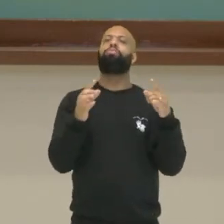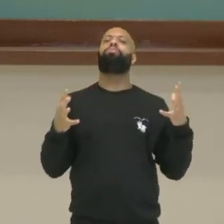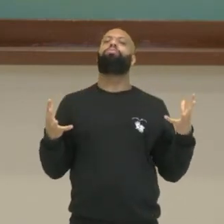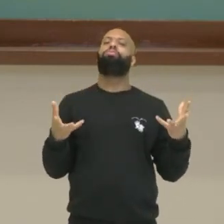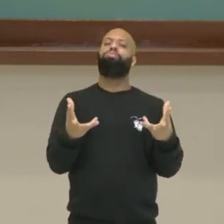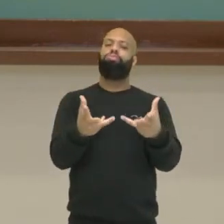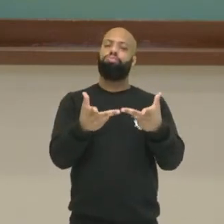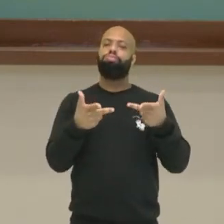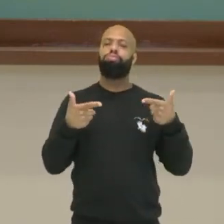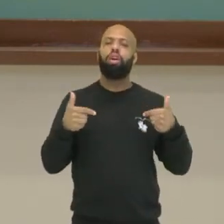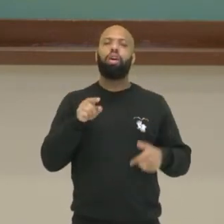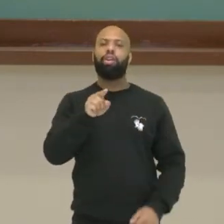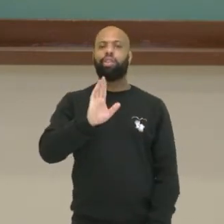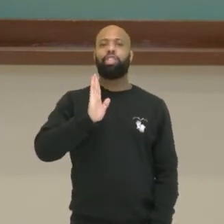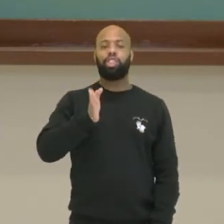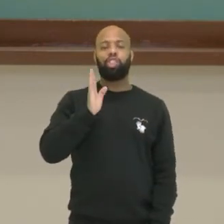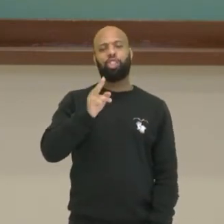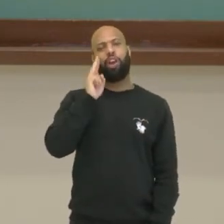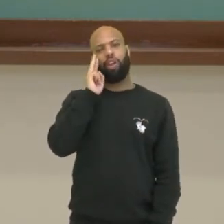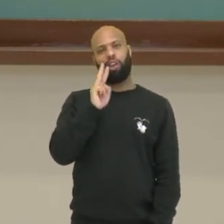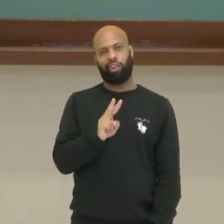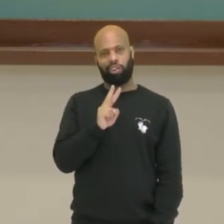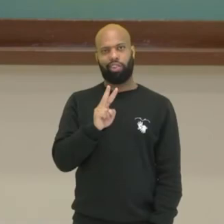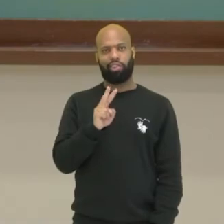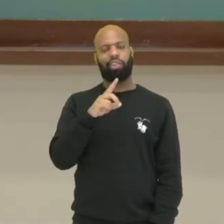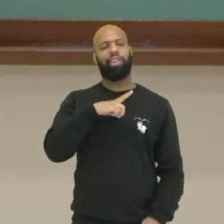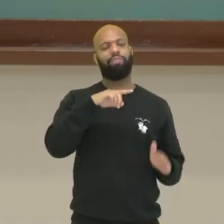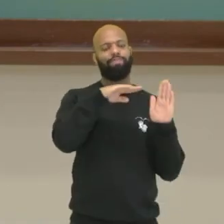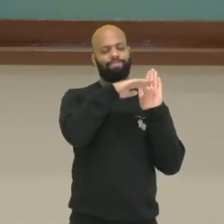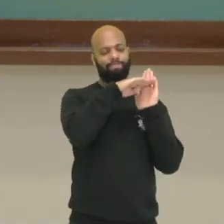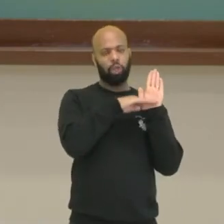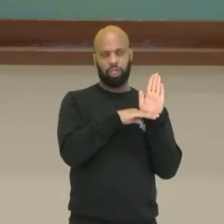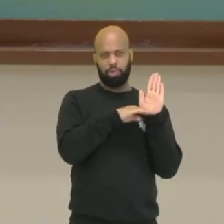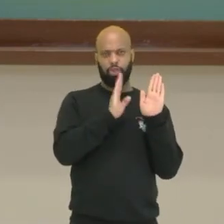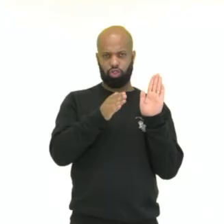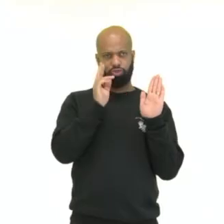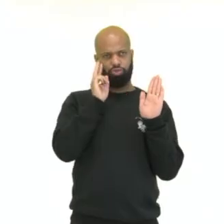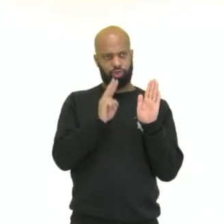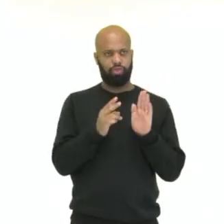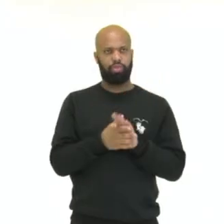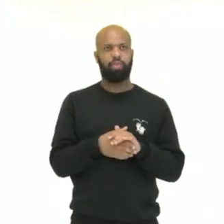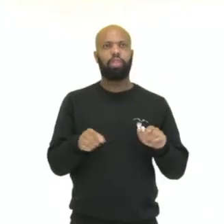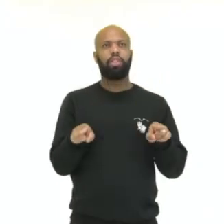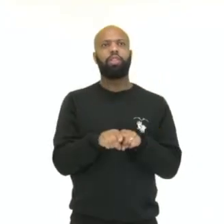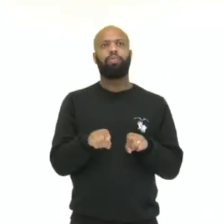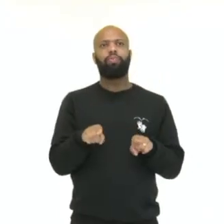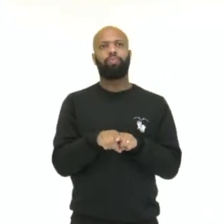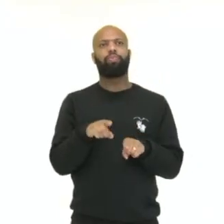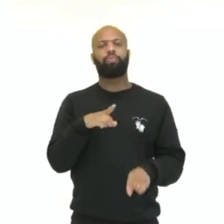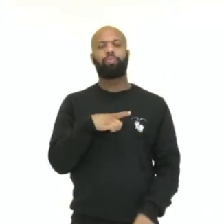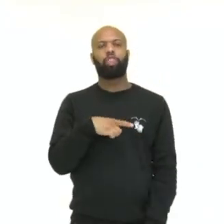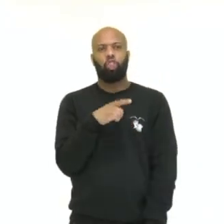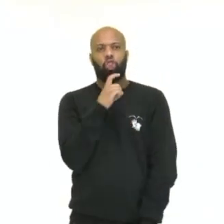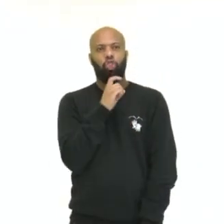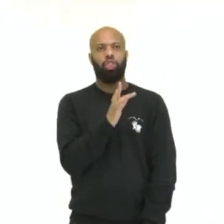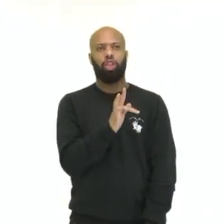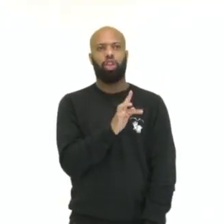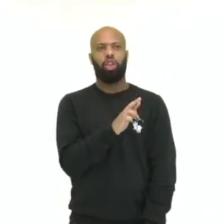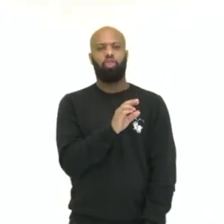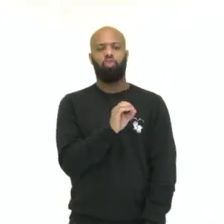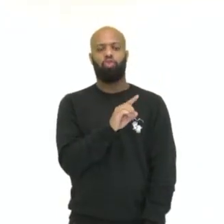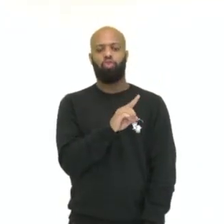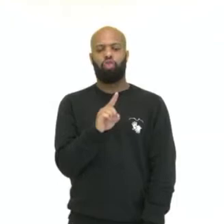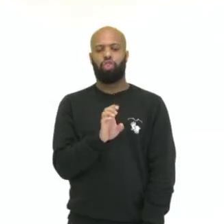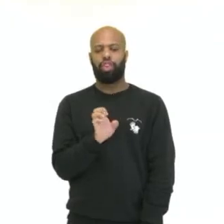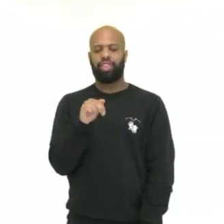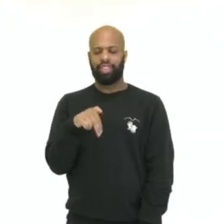trilha central você já deve ter ouvido, pelo menos num programa de auditório. E Frozen de 2013,